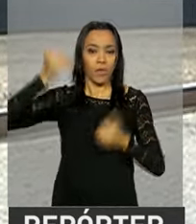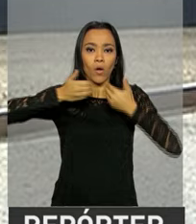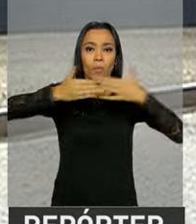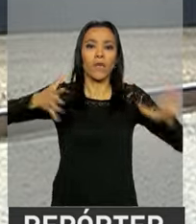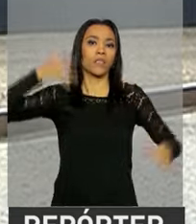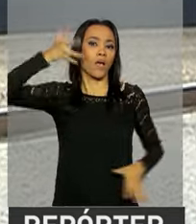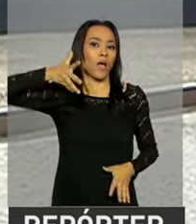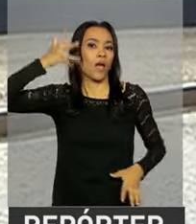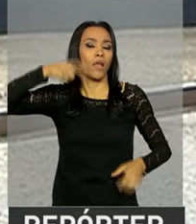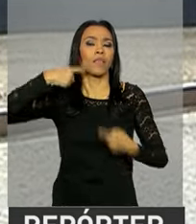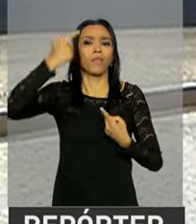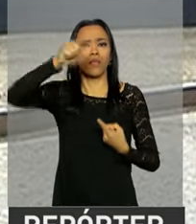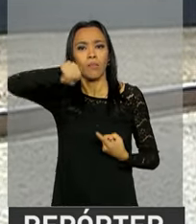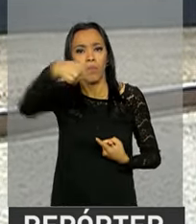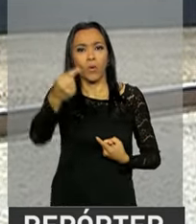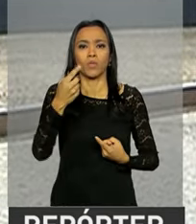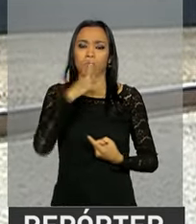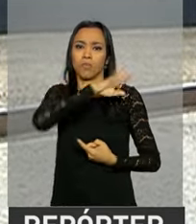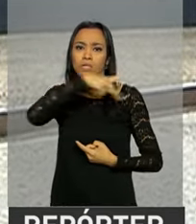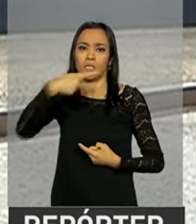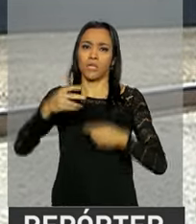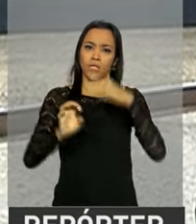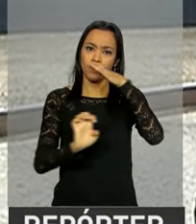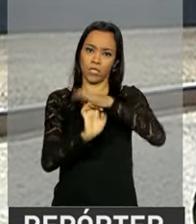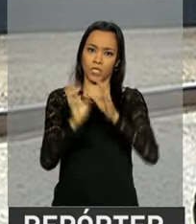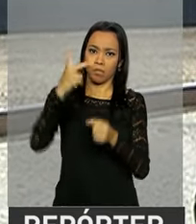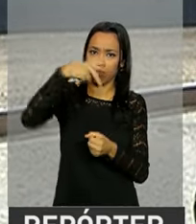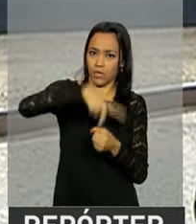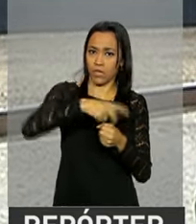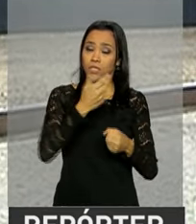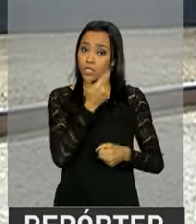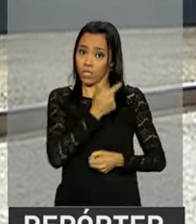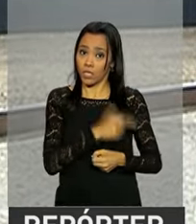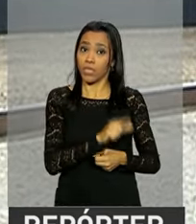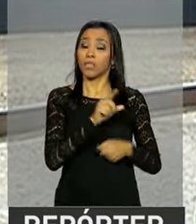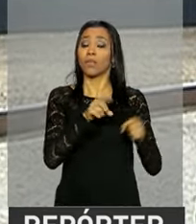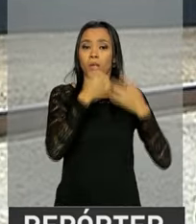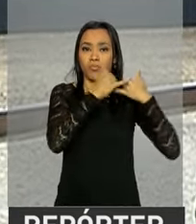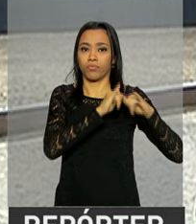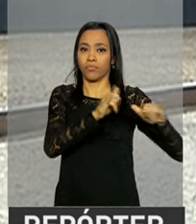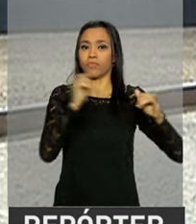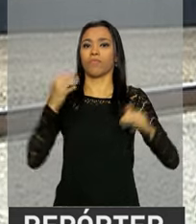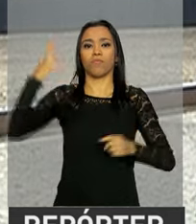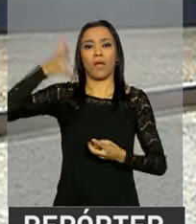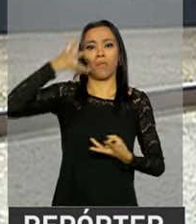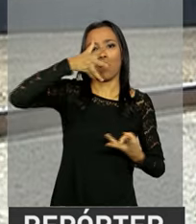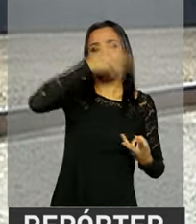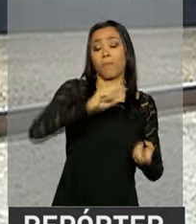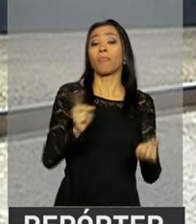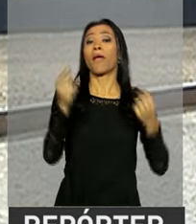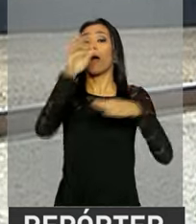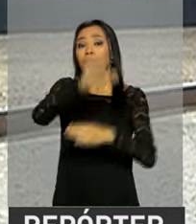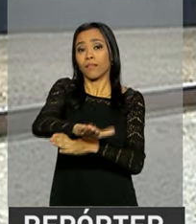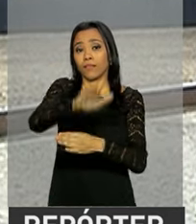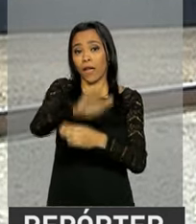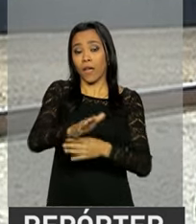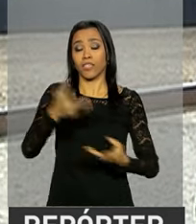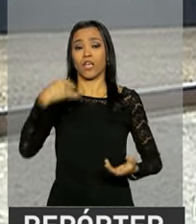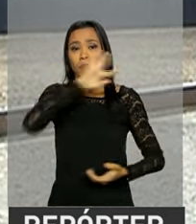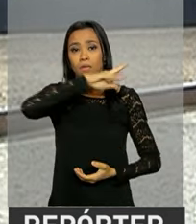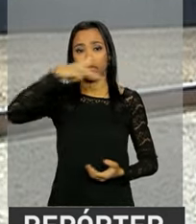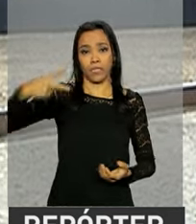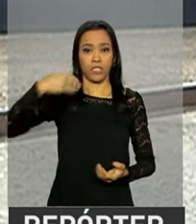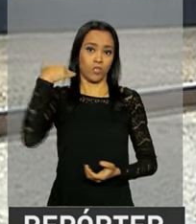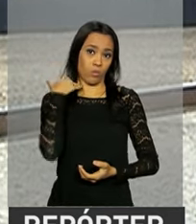da Eletrobras falam sobre os desafios de cada uma das empresas. E na parte da tarde, a presidente do Banco Nacional de